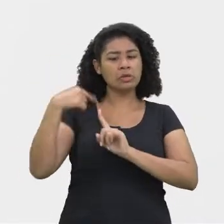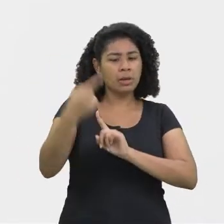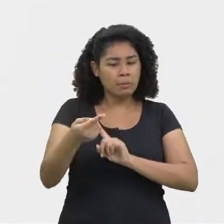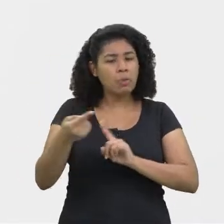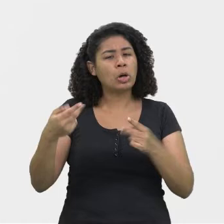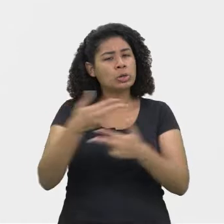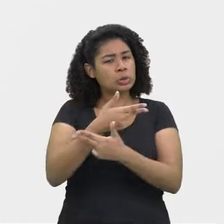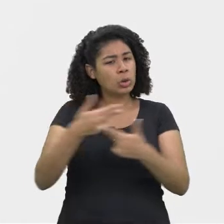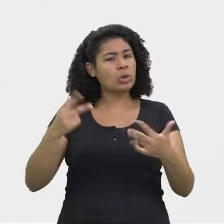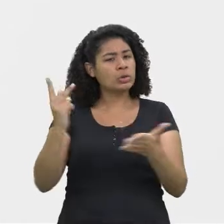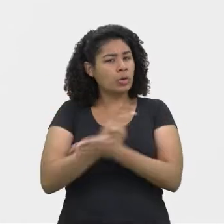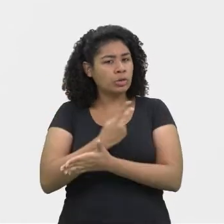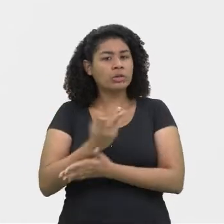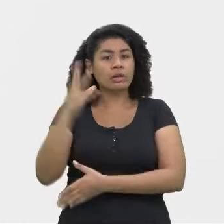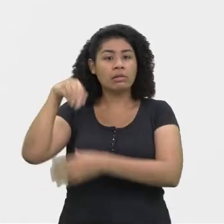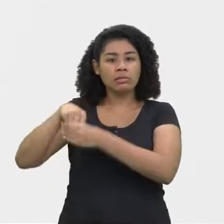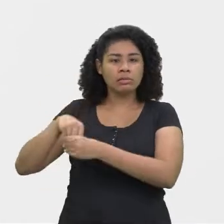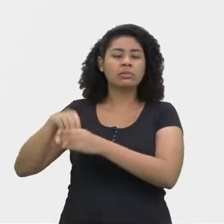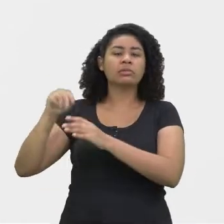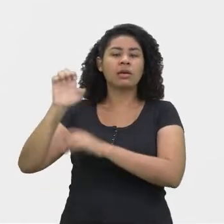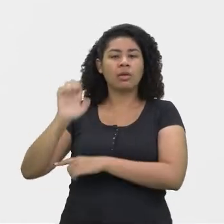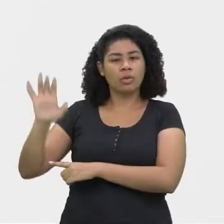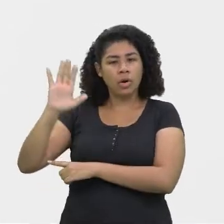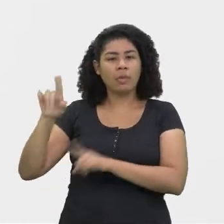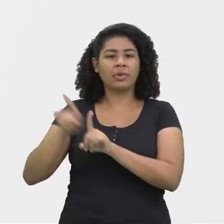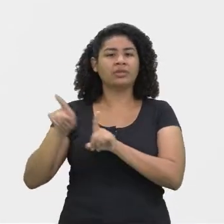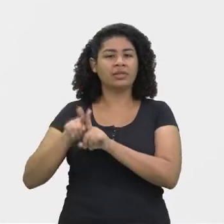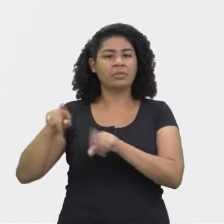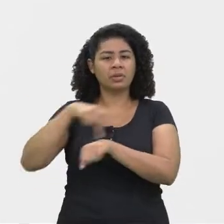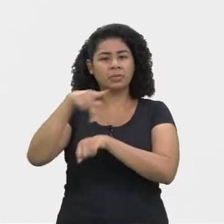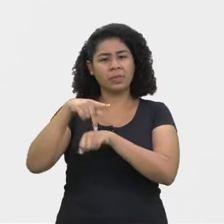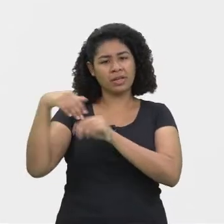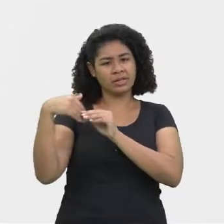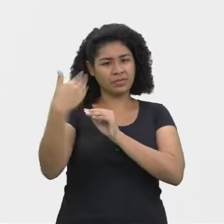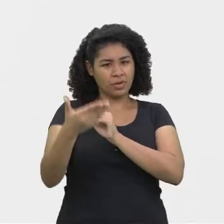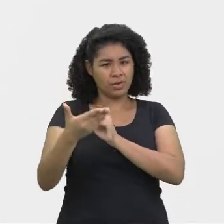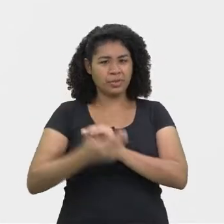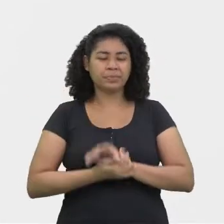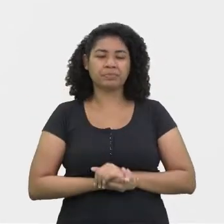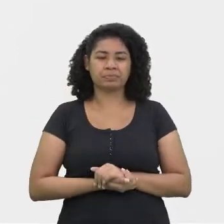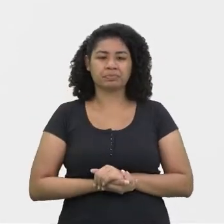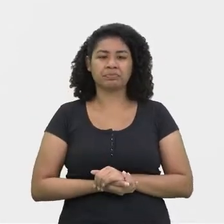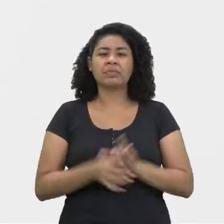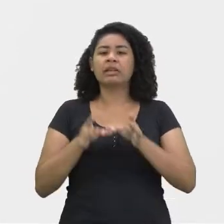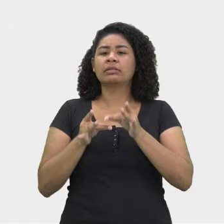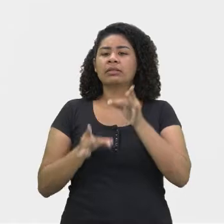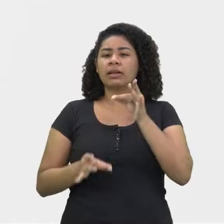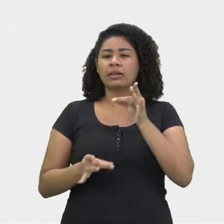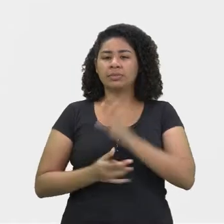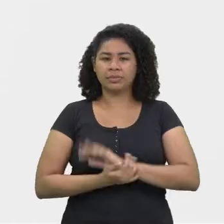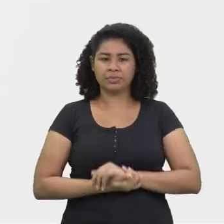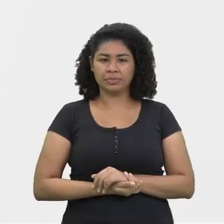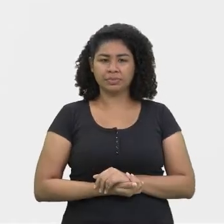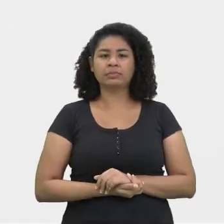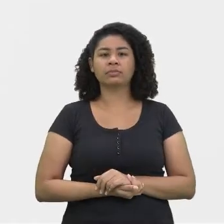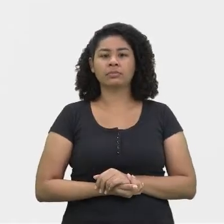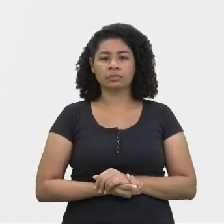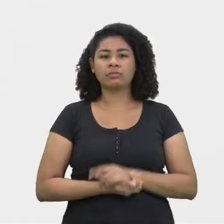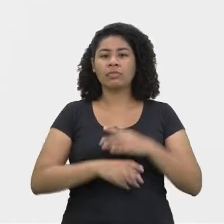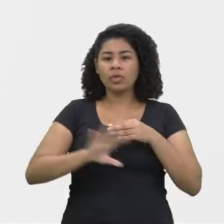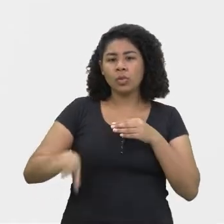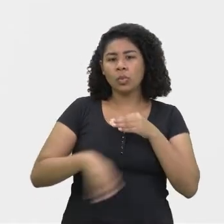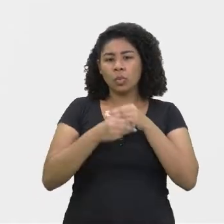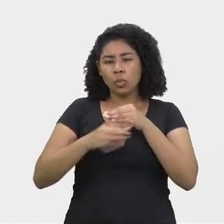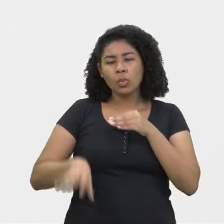para fora da Europa. E no detalhamento nós temos o seguinte: contribuição da reforma no